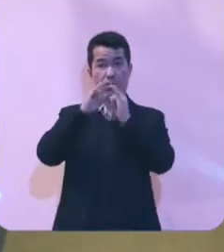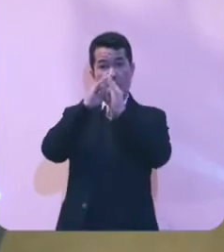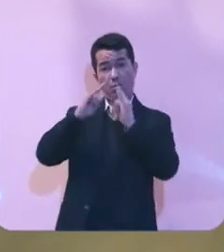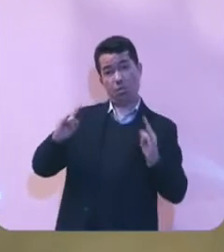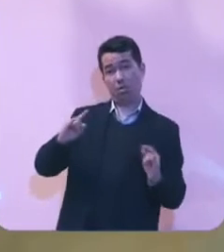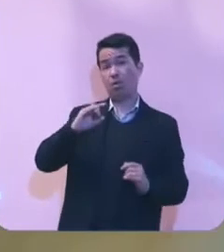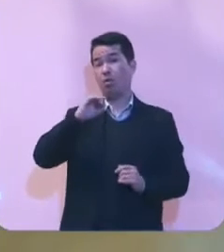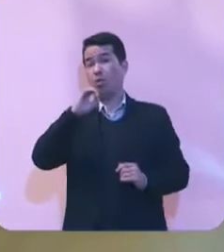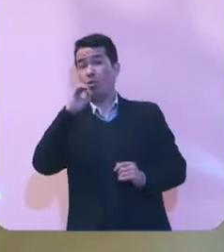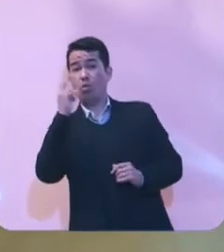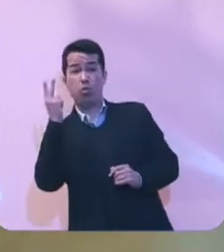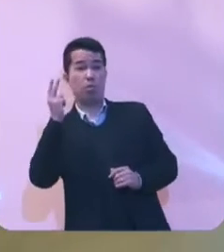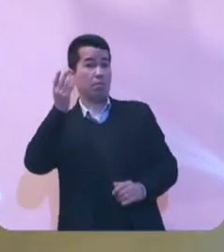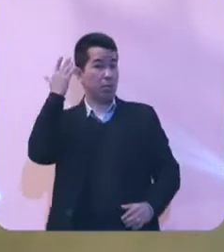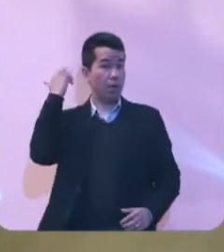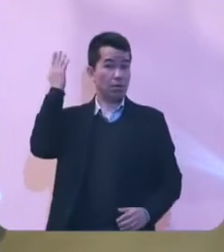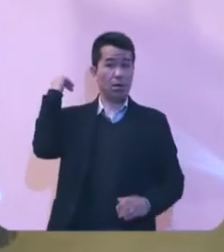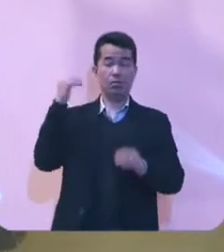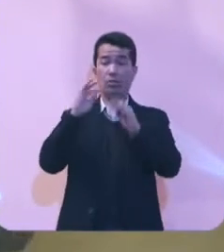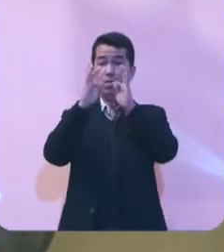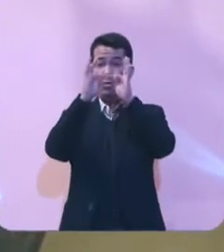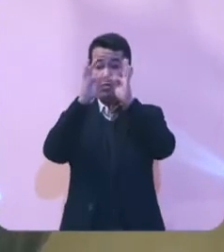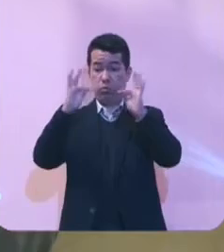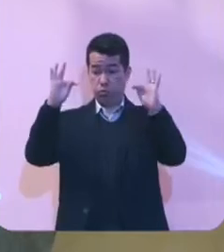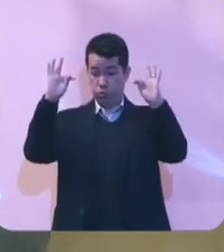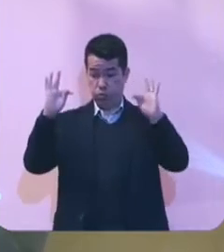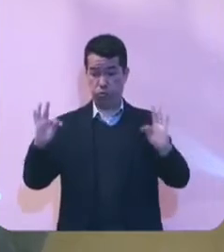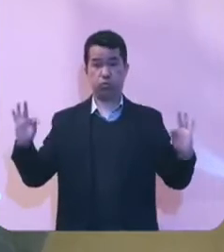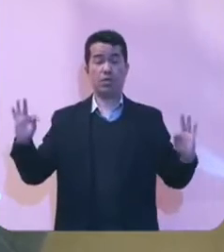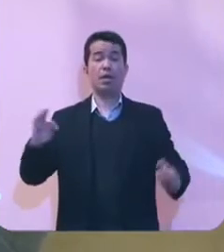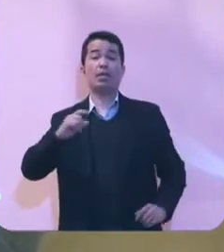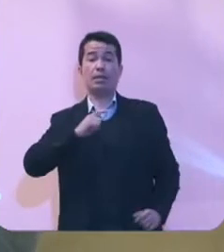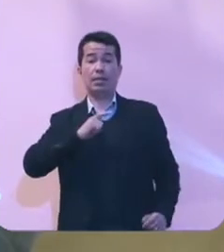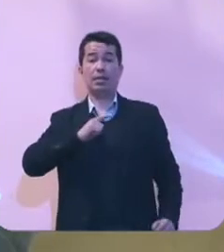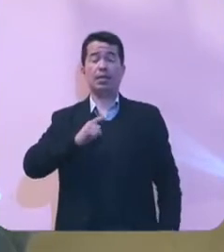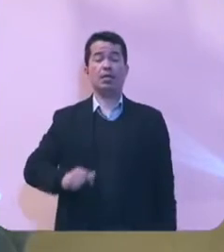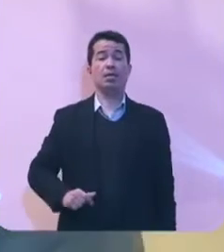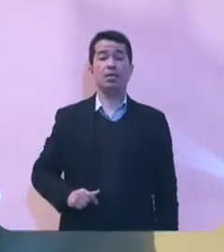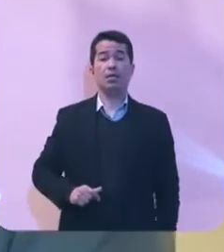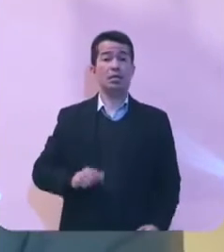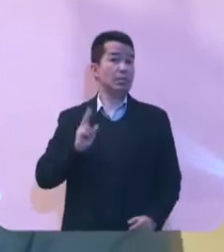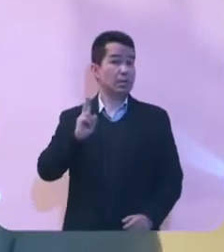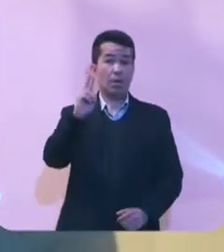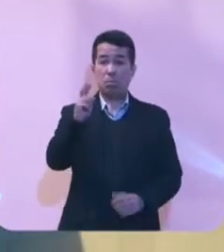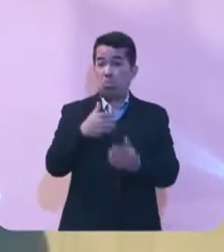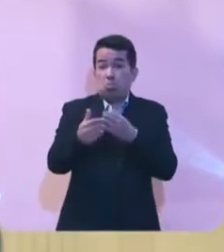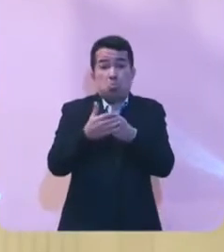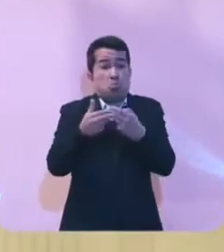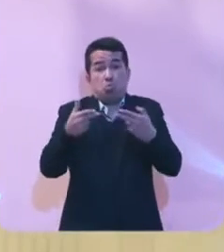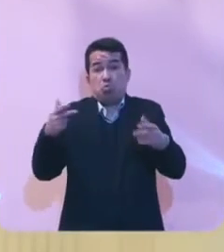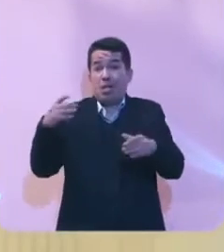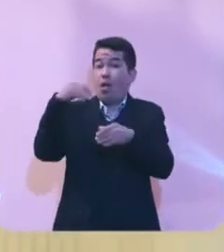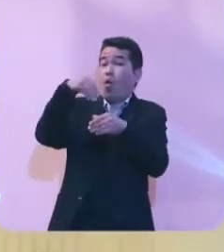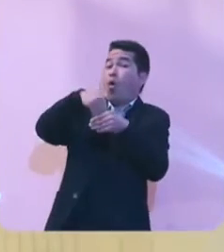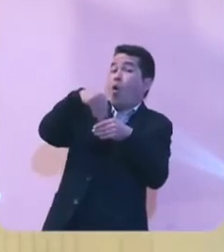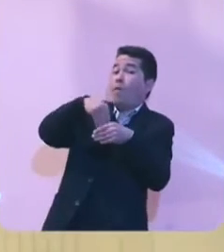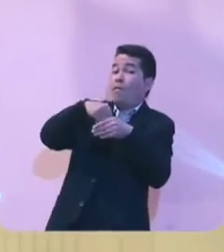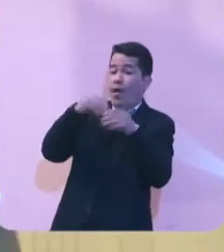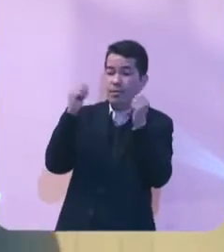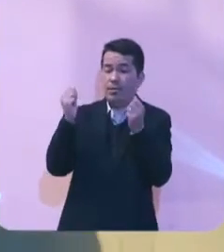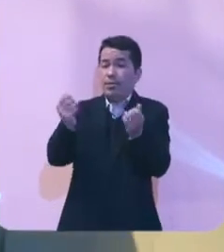Senhor. E aí é interessante entender o que ele está pedindo aqui nessa oração. A oferta, no